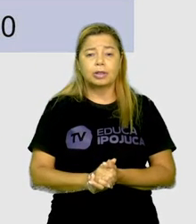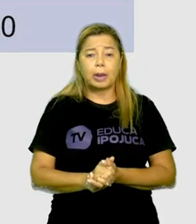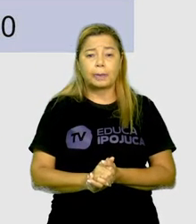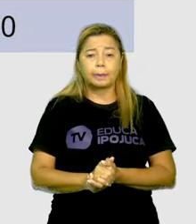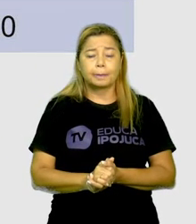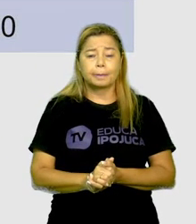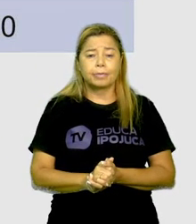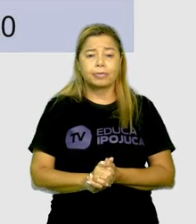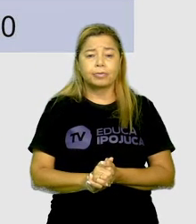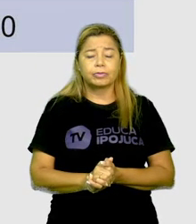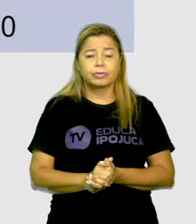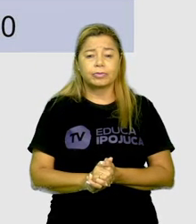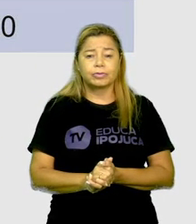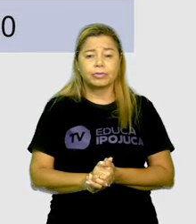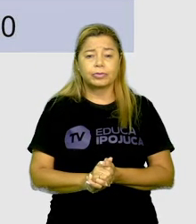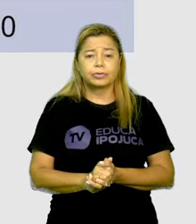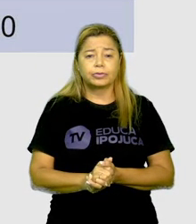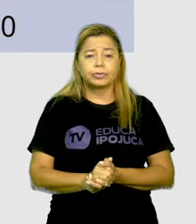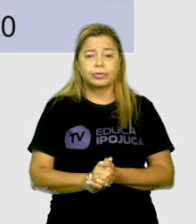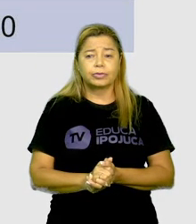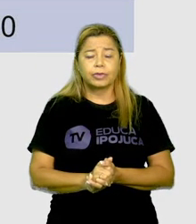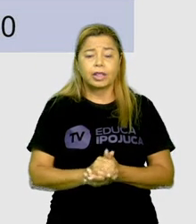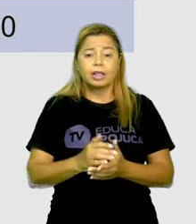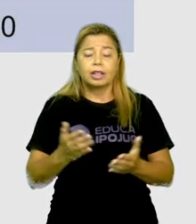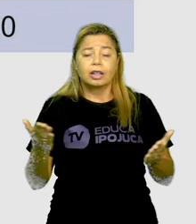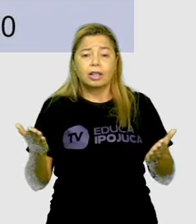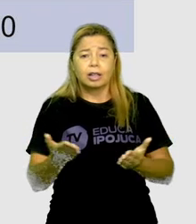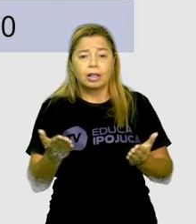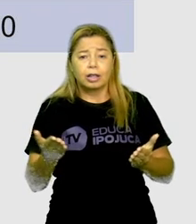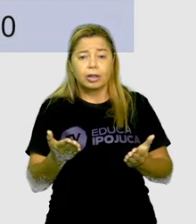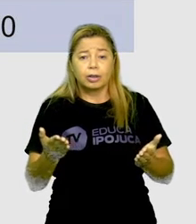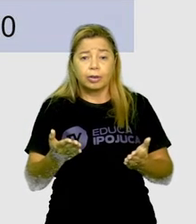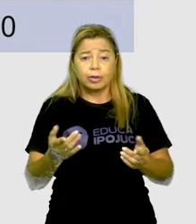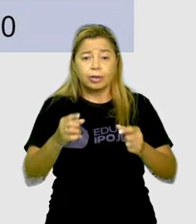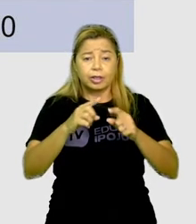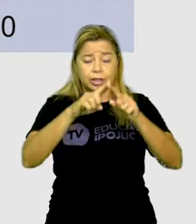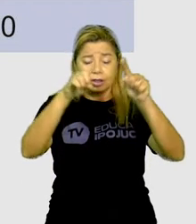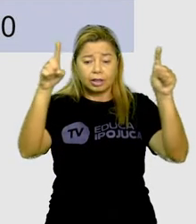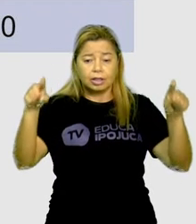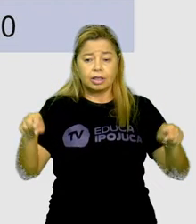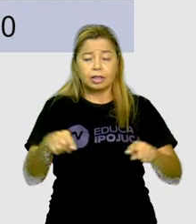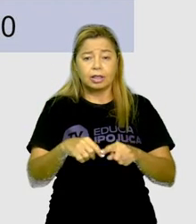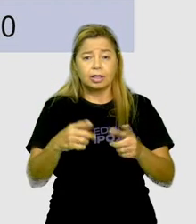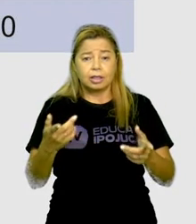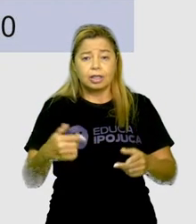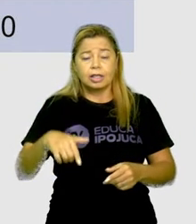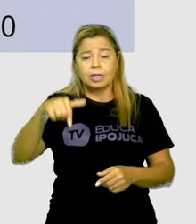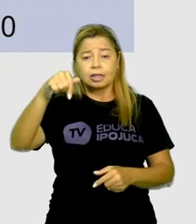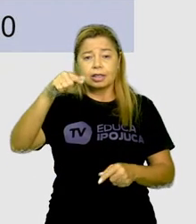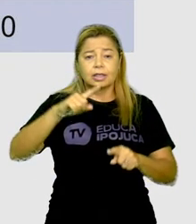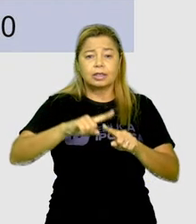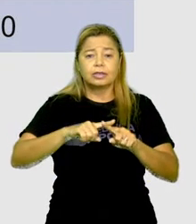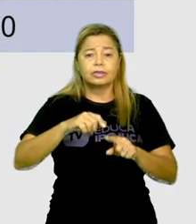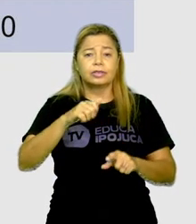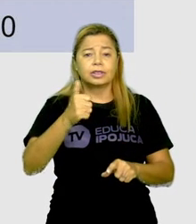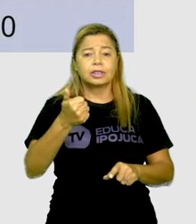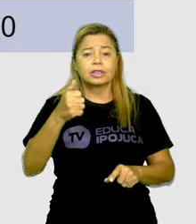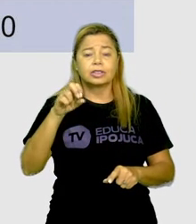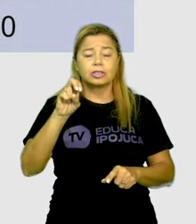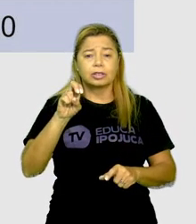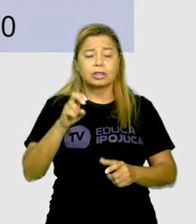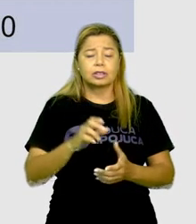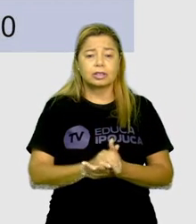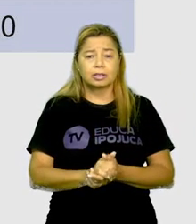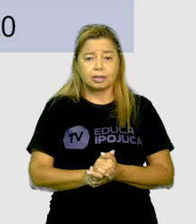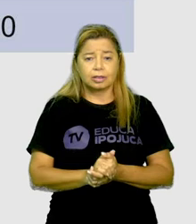E aqui a gente tem completo essa tabelinha. 7 vezes 15, por exemplo. Então, você